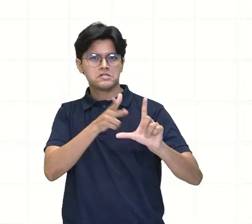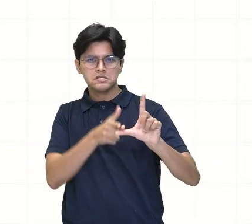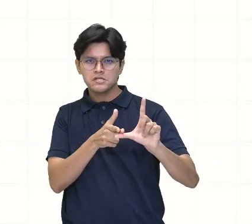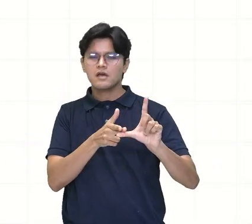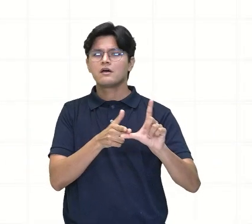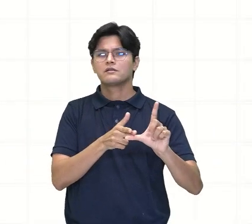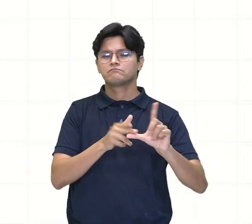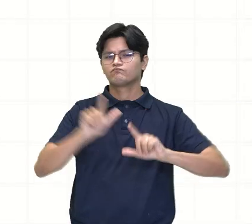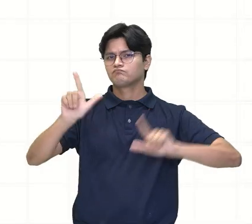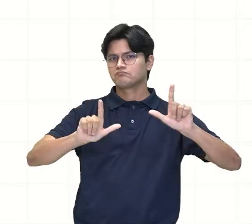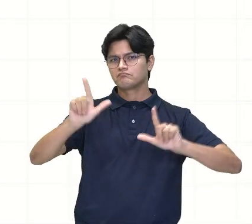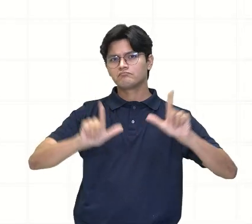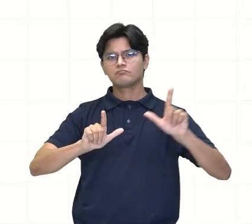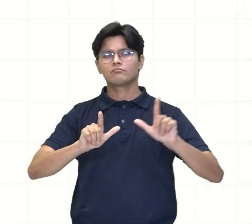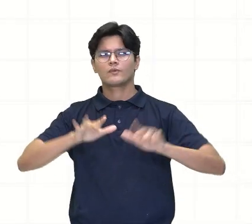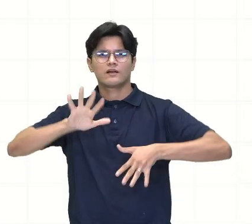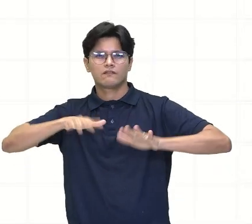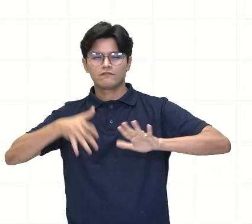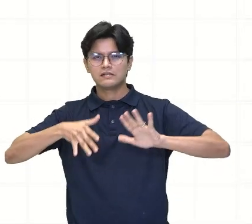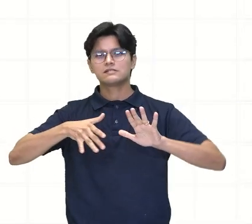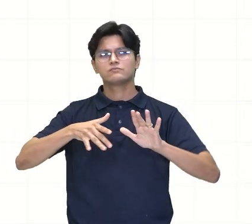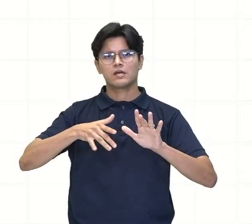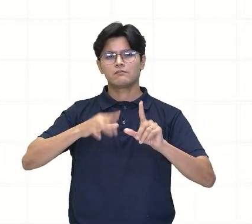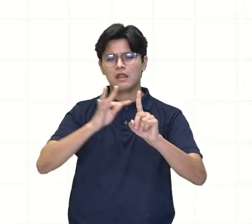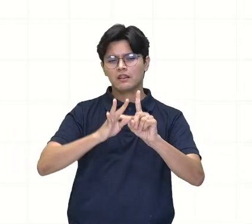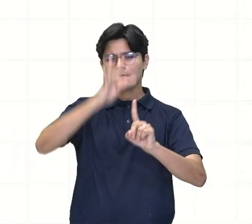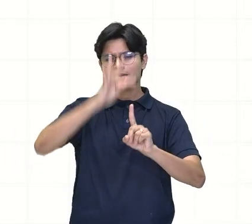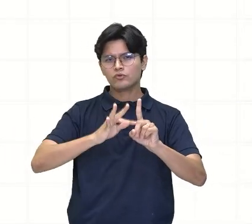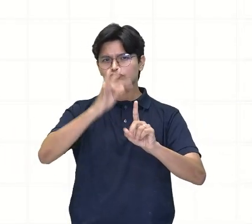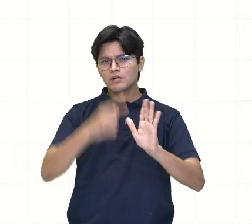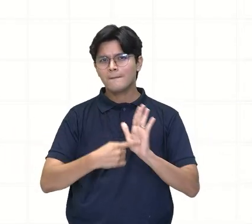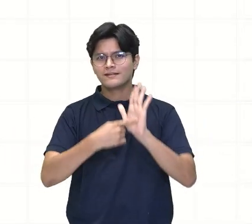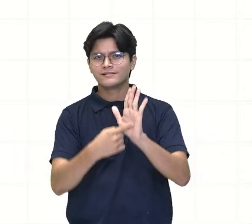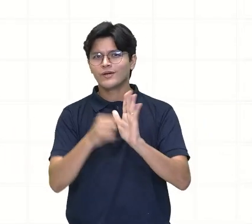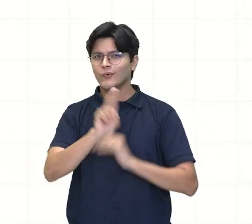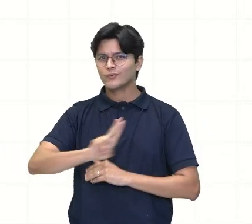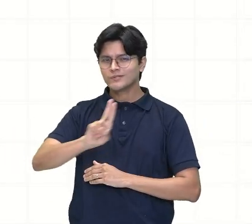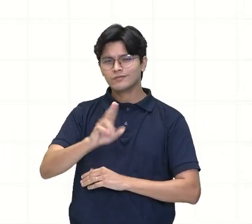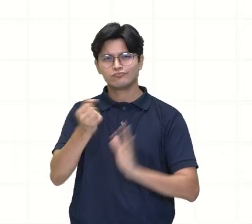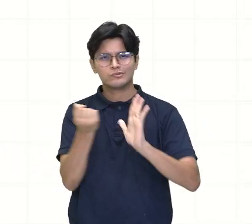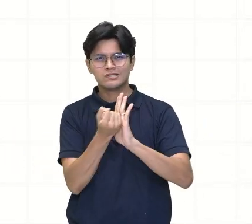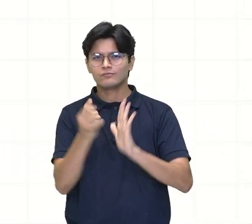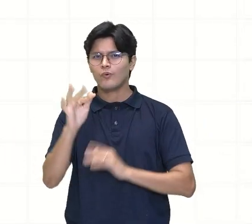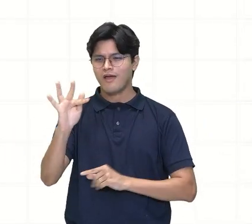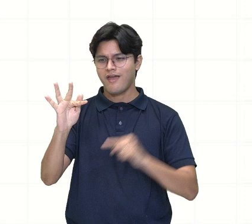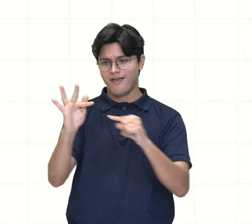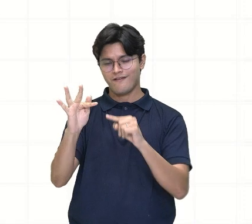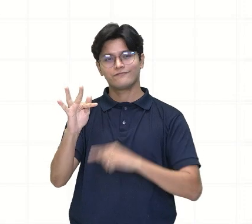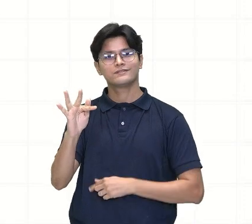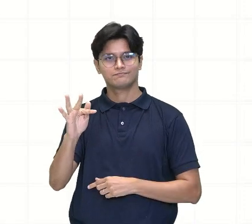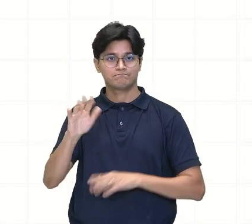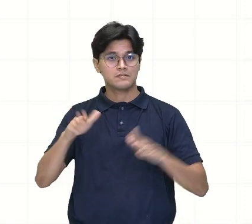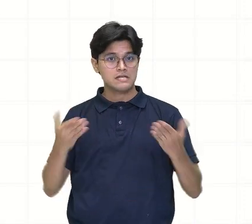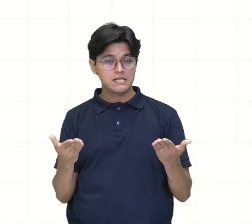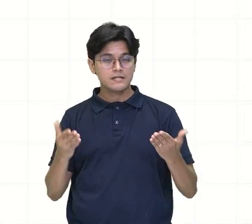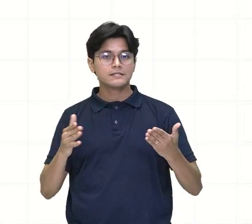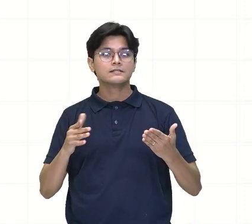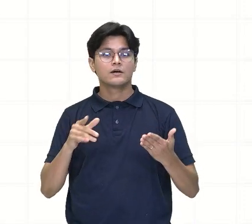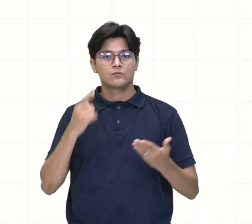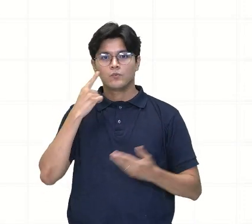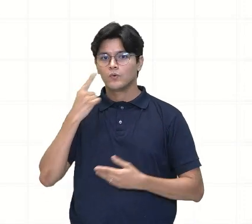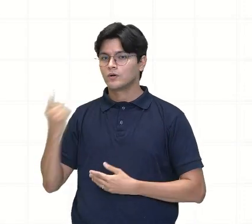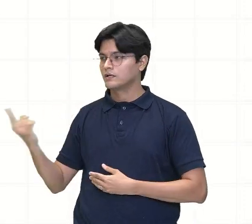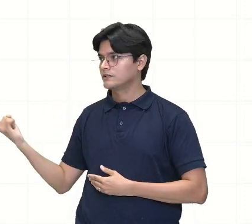aparecem como grau F, e é justamente o grau Fahrenheit. E aqui está a equivalência de cada um. 100